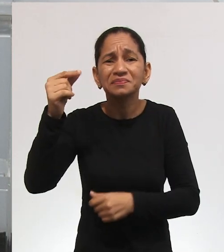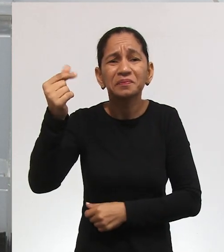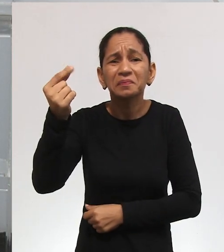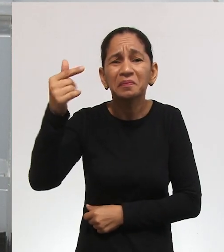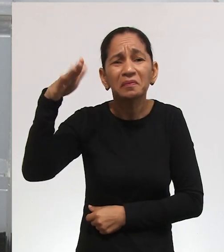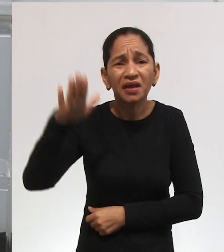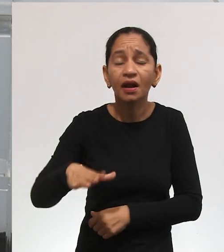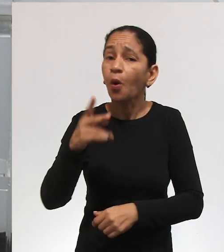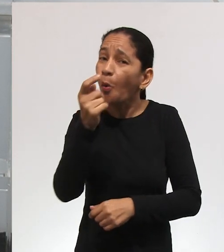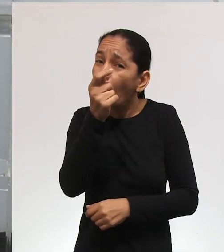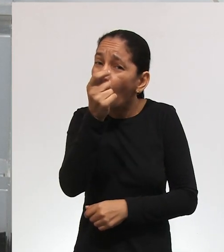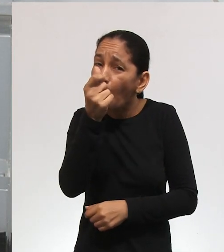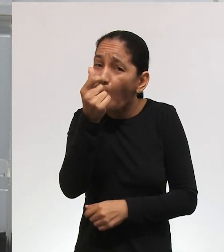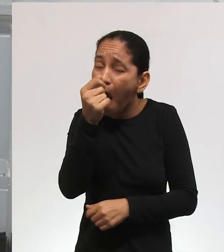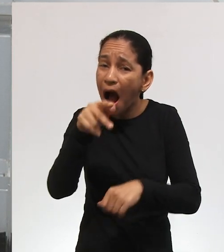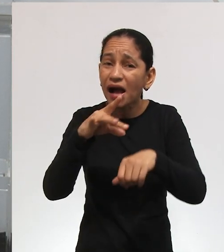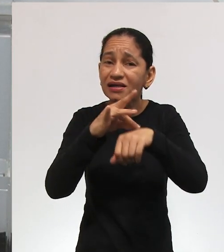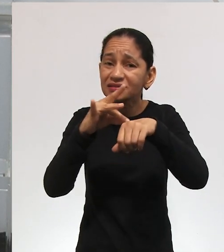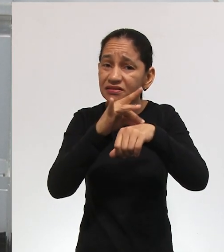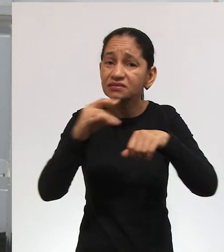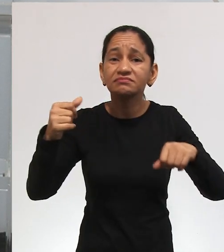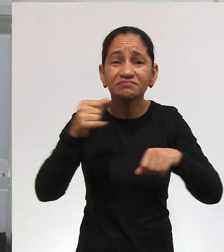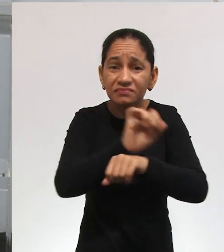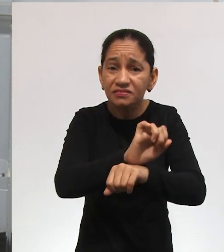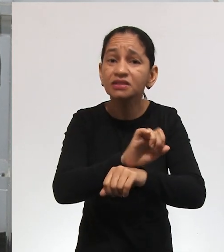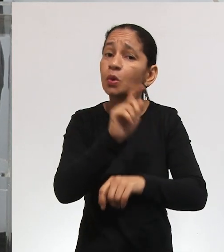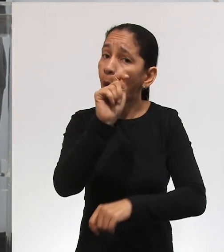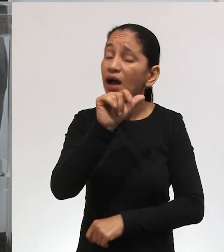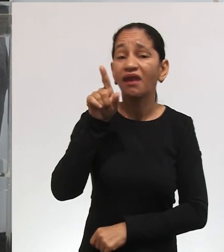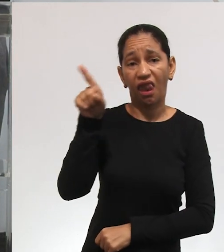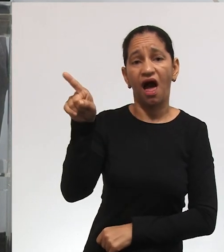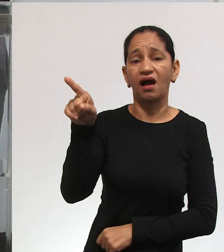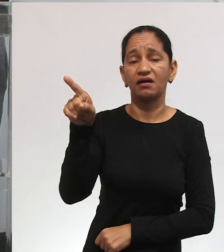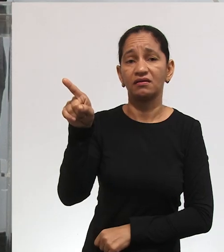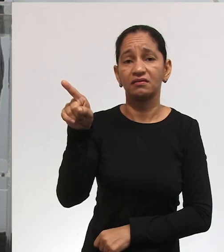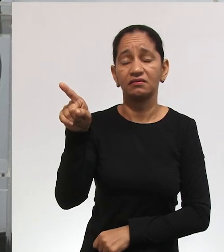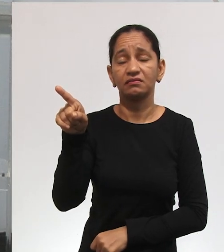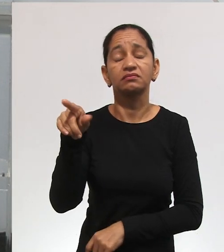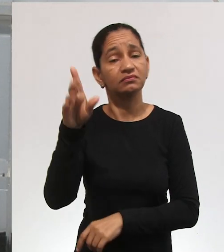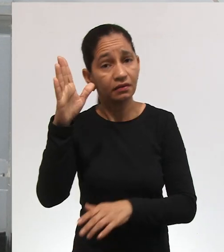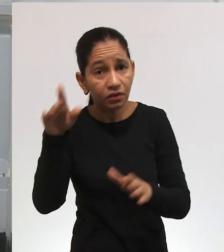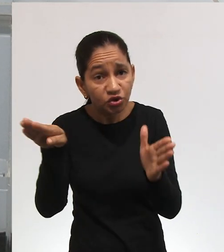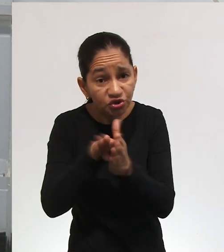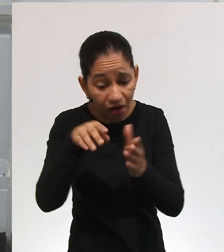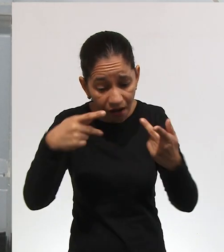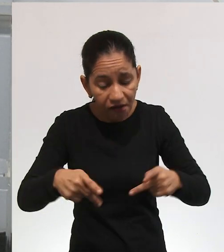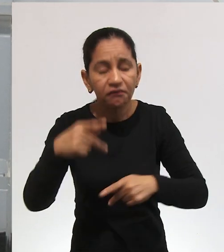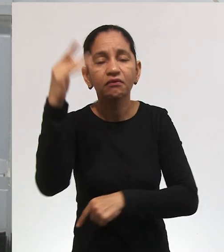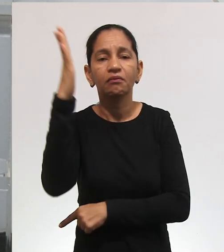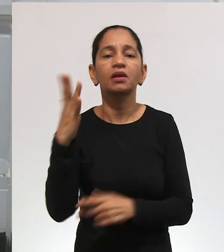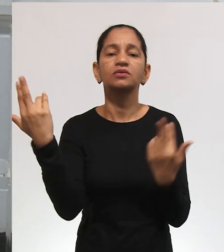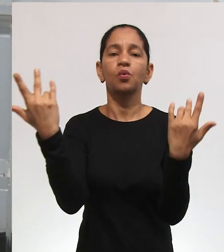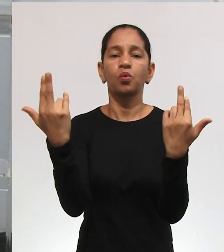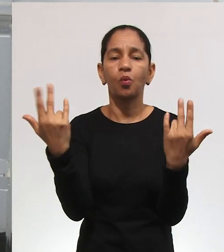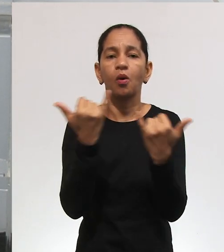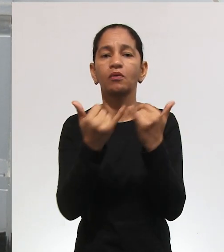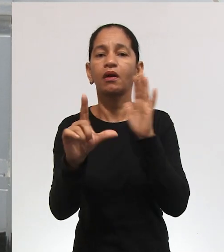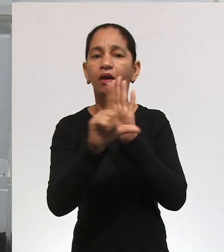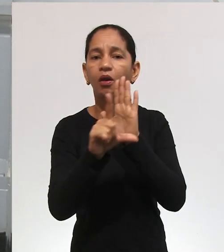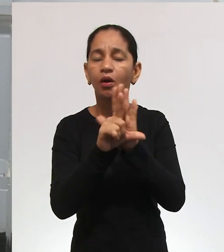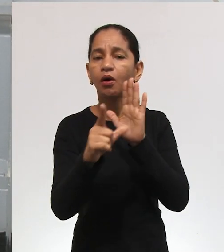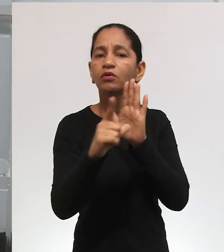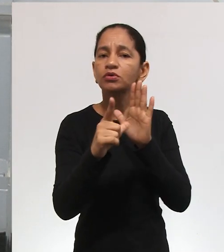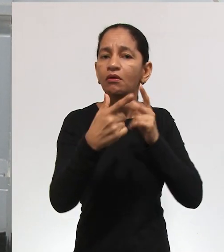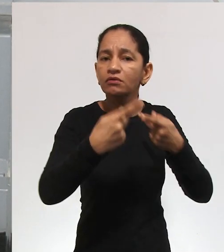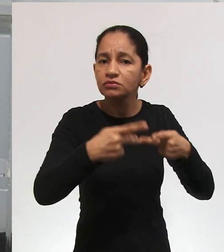não escravagistas, taxo para que, quando chegar no Brasil, tenha alguma competitividade com aquele